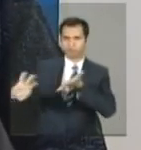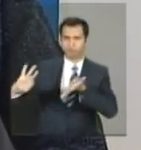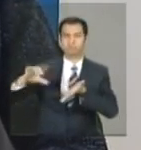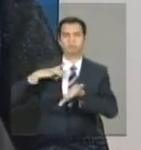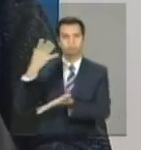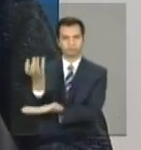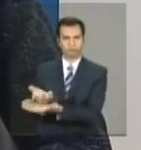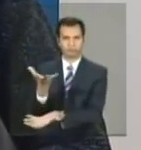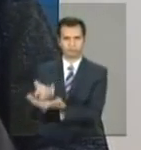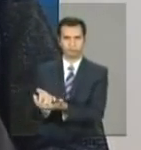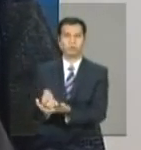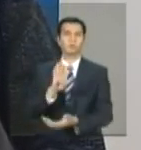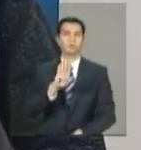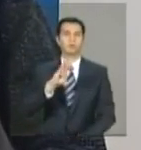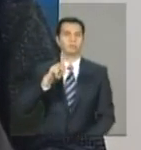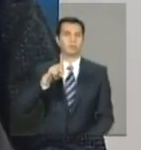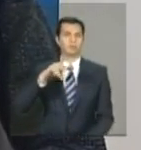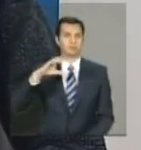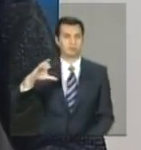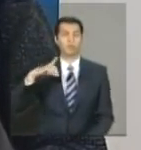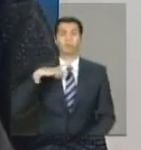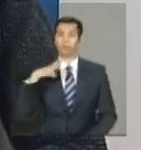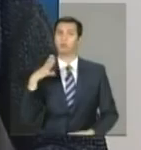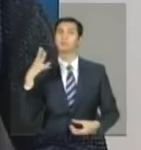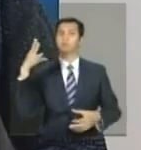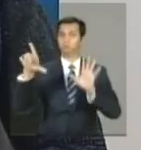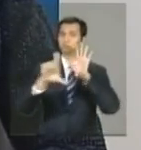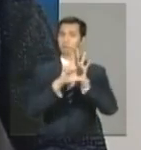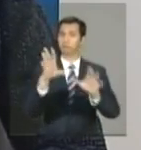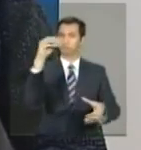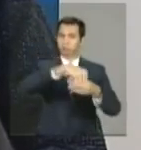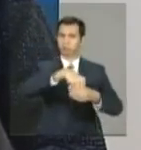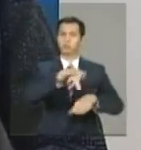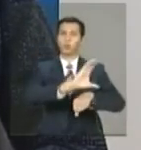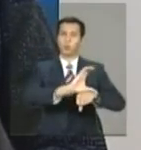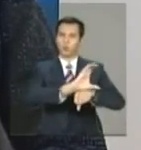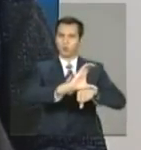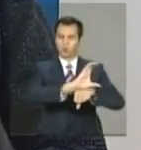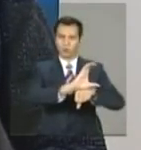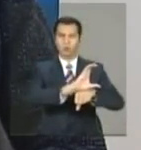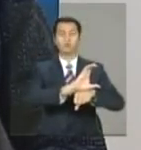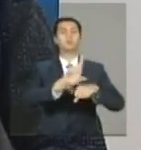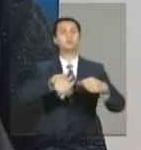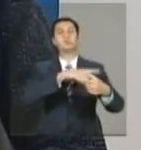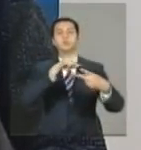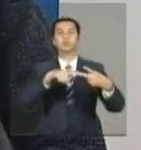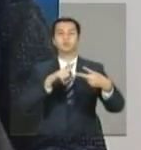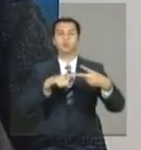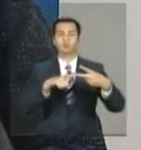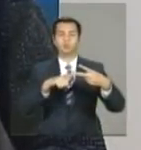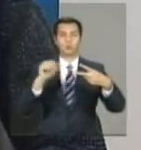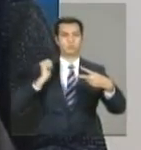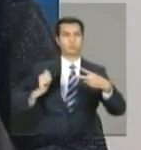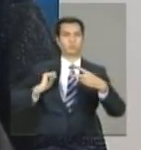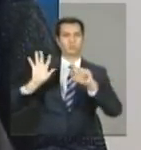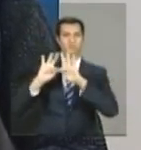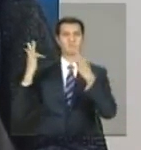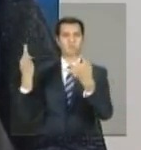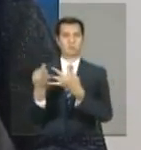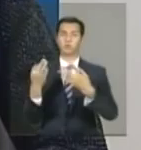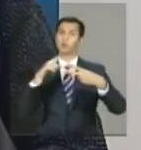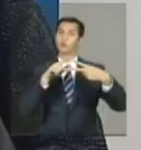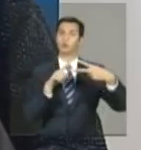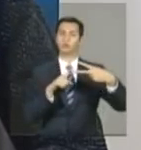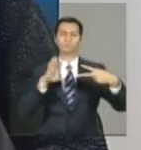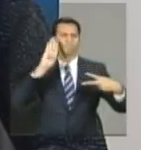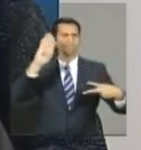prestação continuada, um benefício já previsto na Constituição Federal, eh, junto com o Bolsa Família, nós podemos dizer que são os dois grandes programas